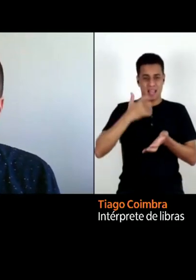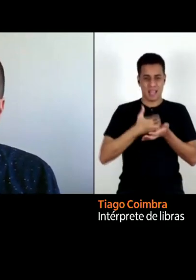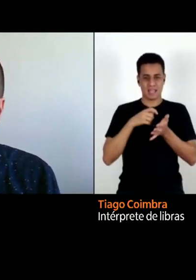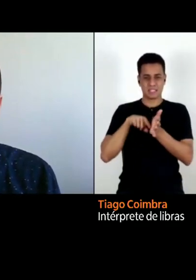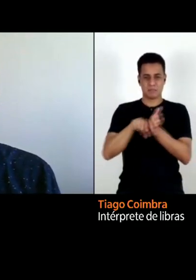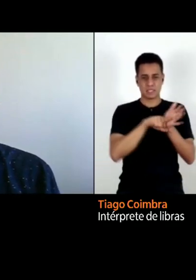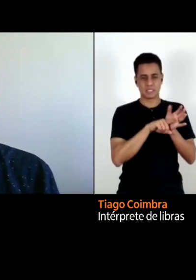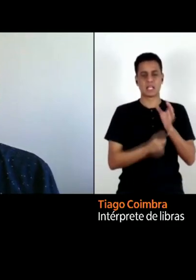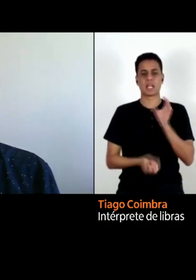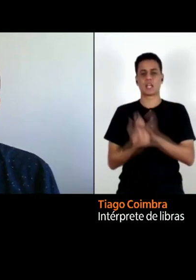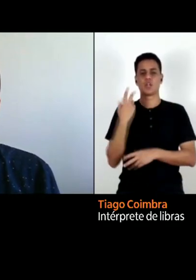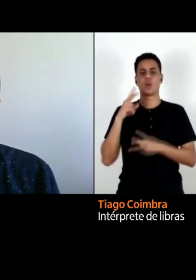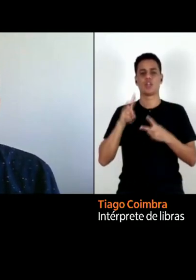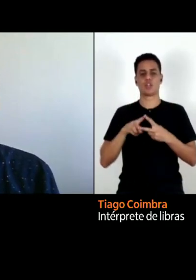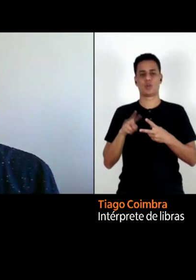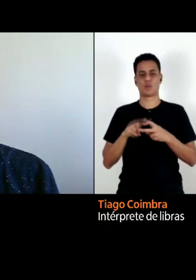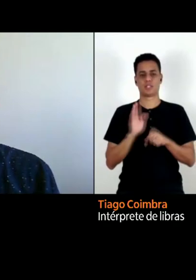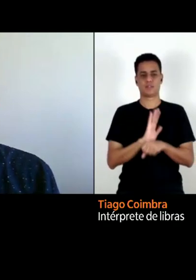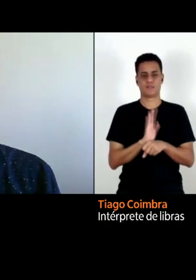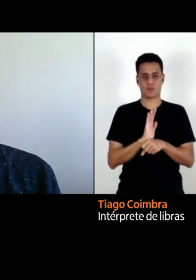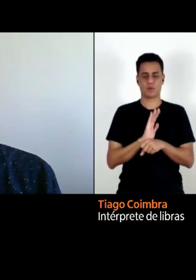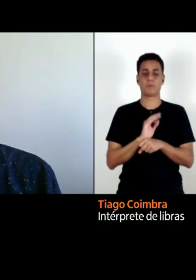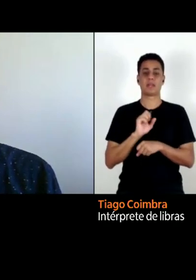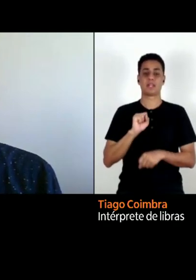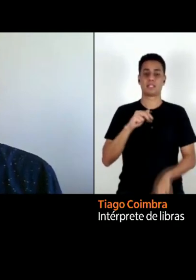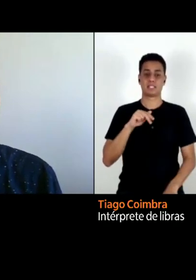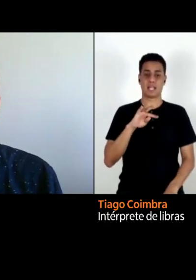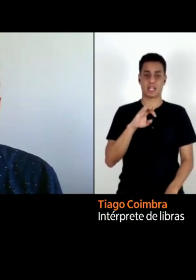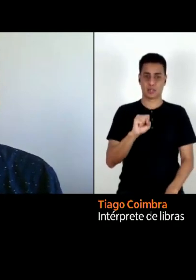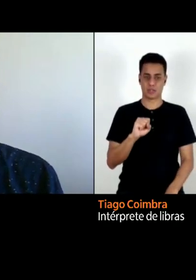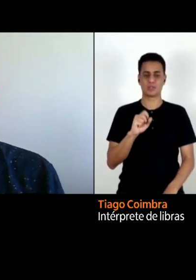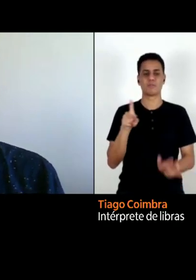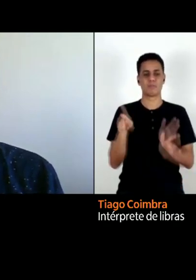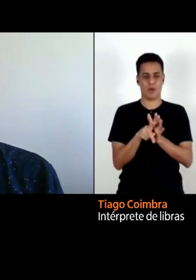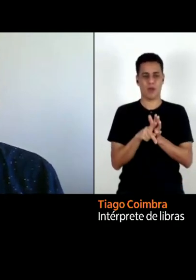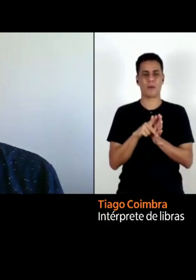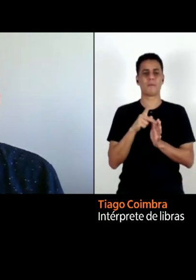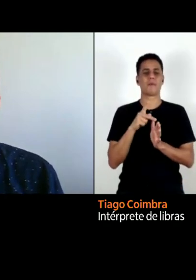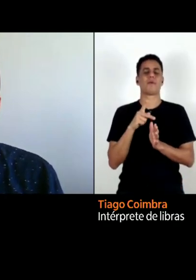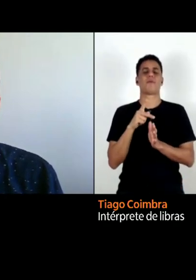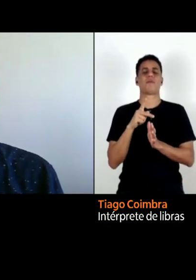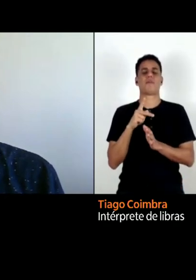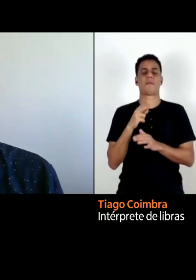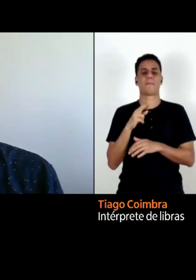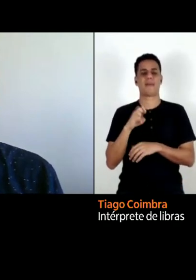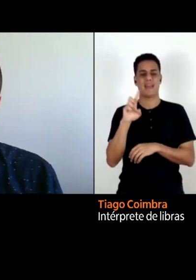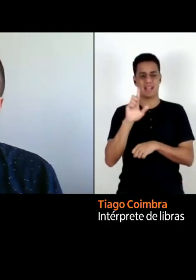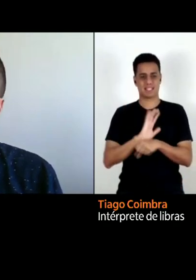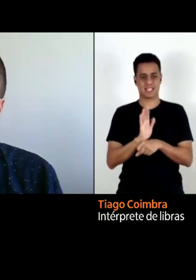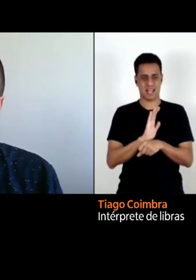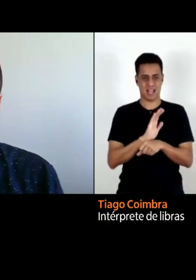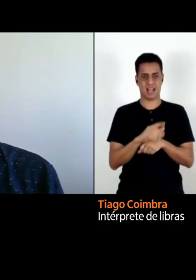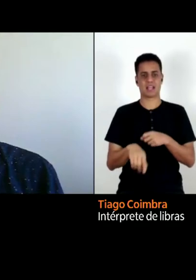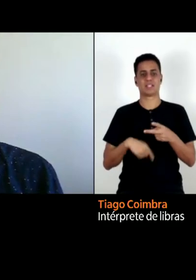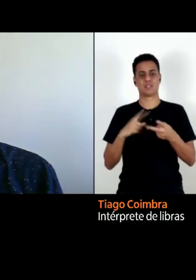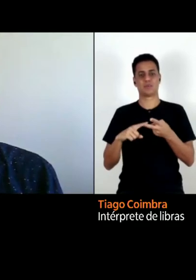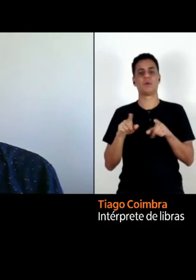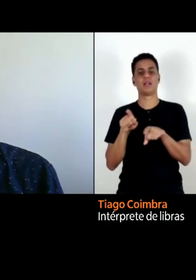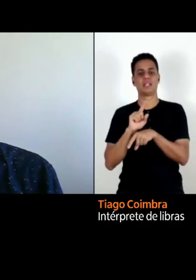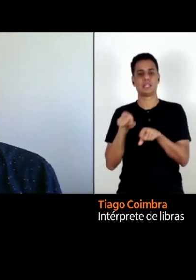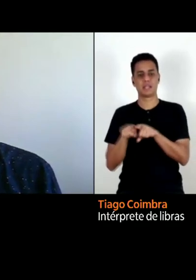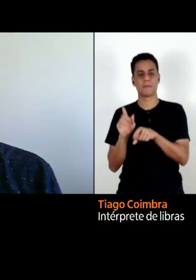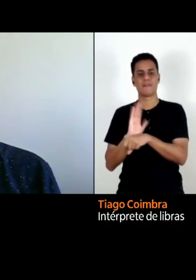Dumont pré-cineasta e o curta estrutural de Found Footage, Santoscópio do Montagem,